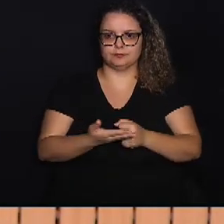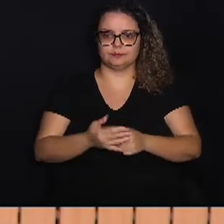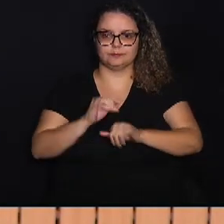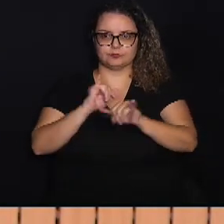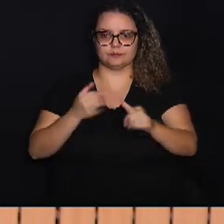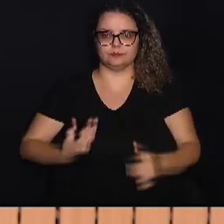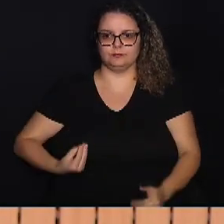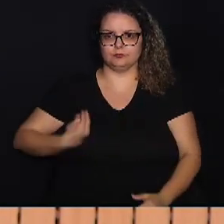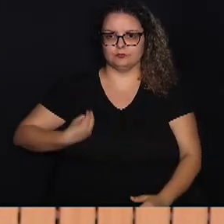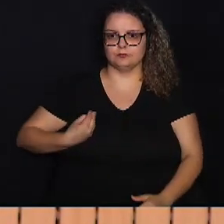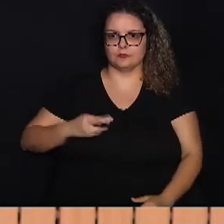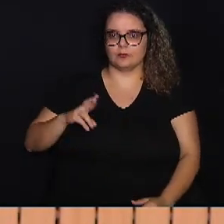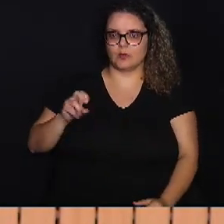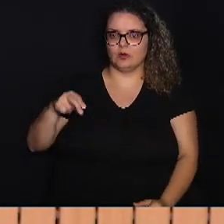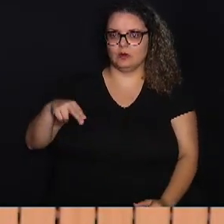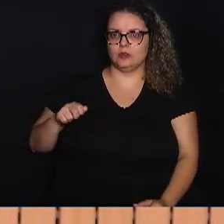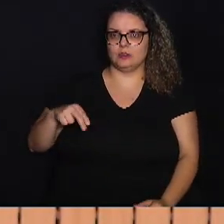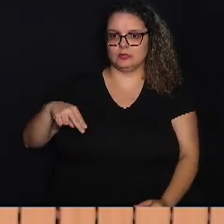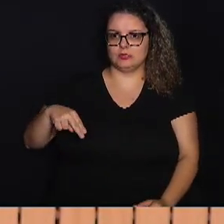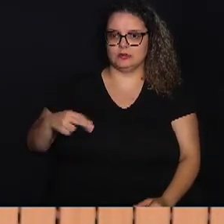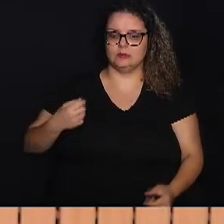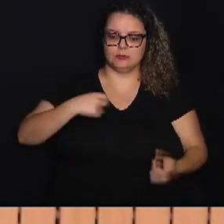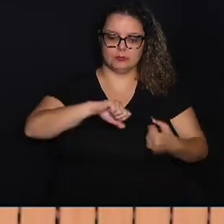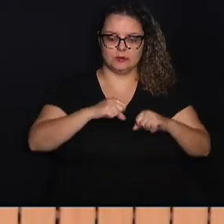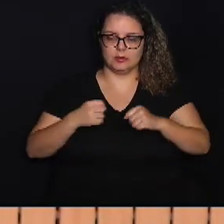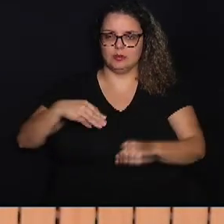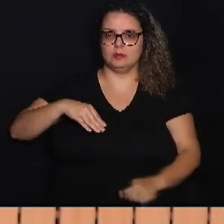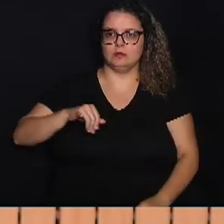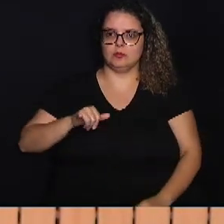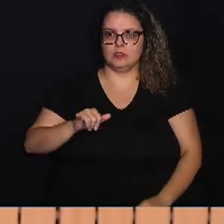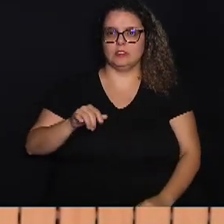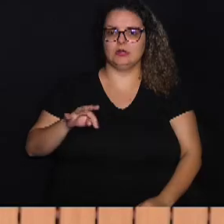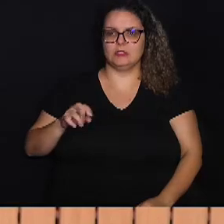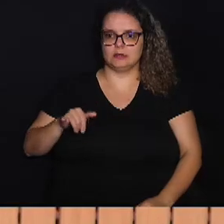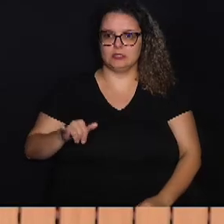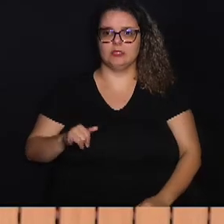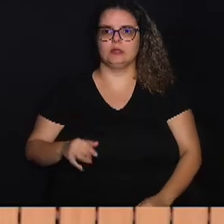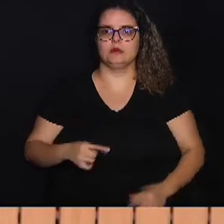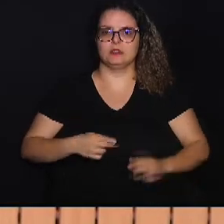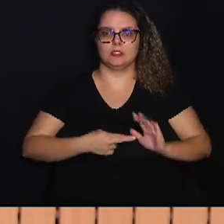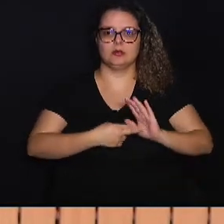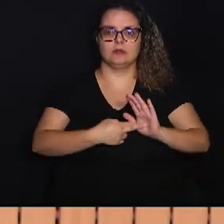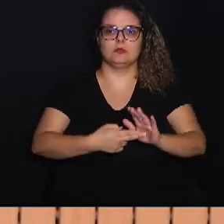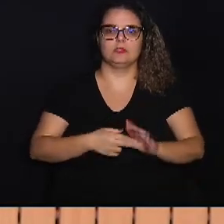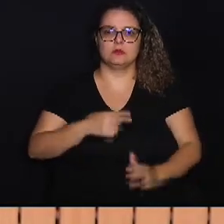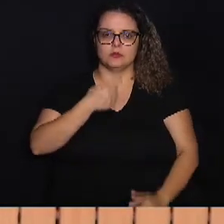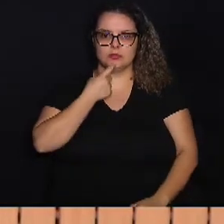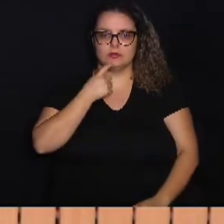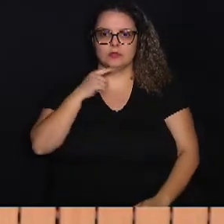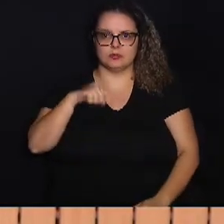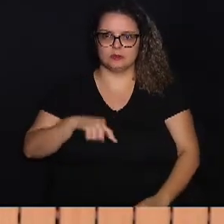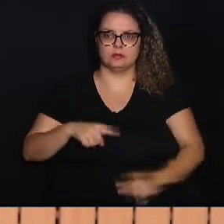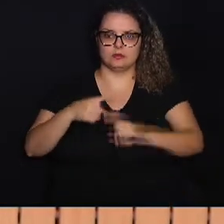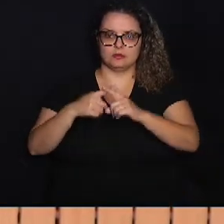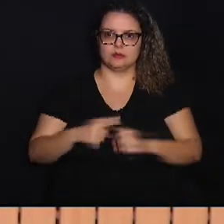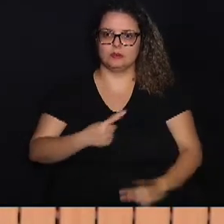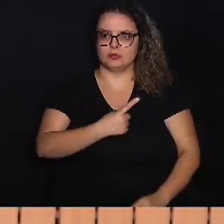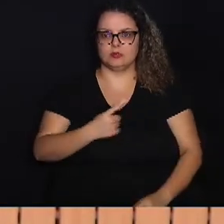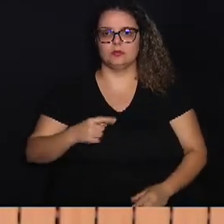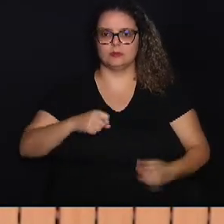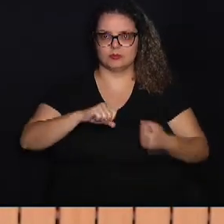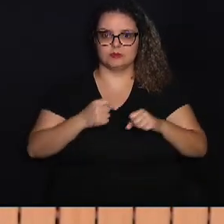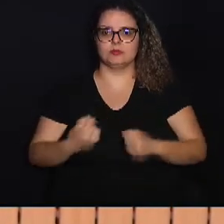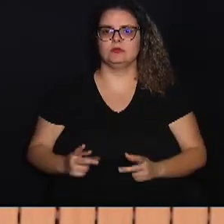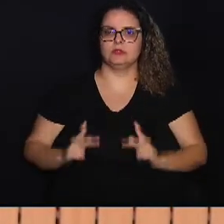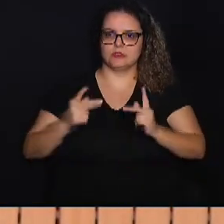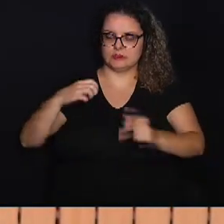a presença do Ronan lutador de muita que representa Campinas nessa modalidade Esportiva já participou de 11 lutas venceu